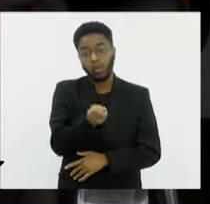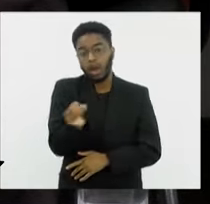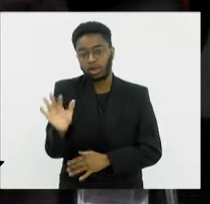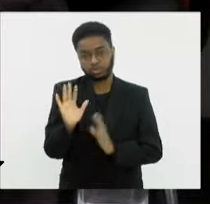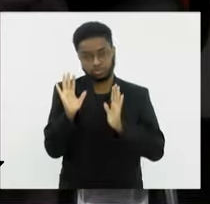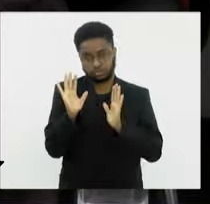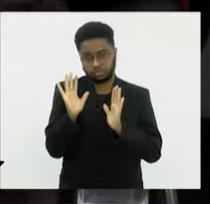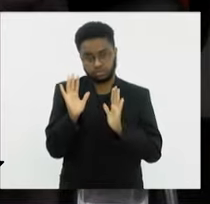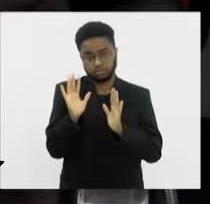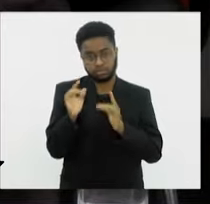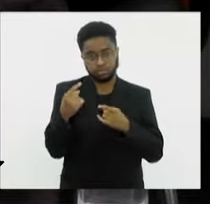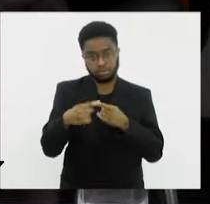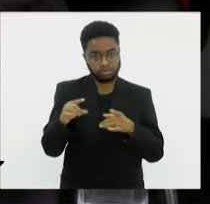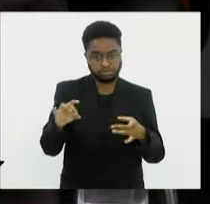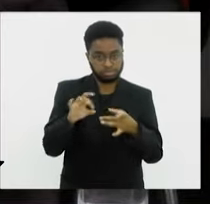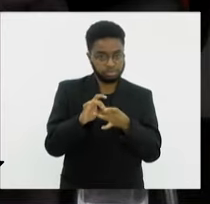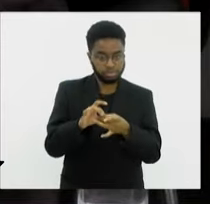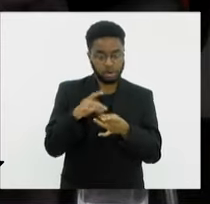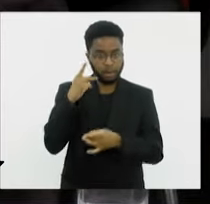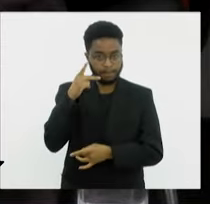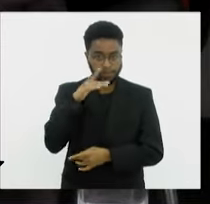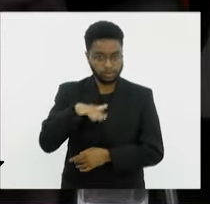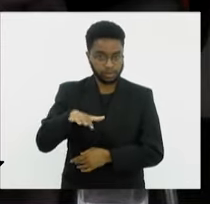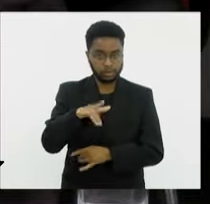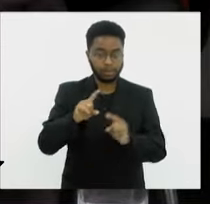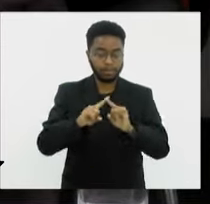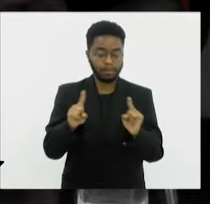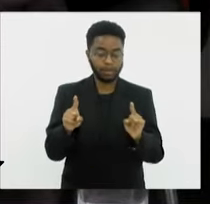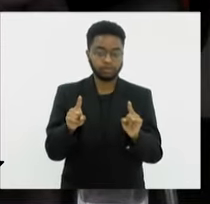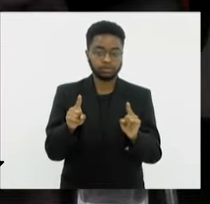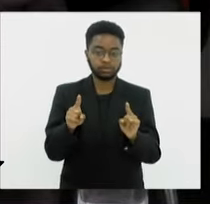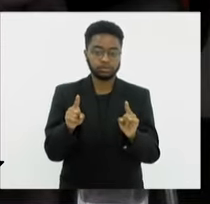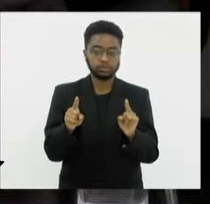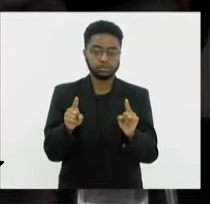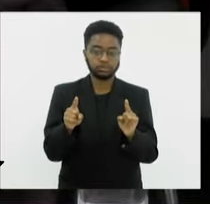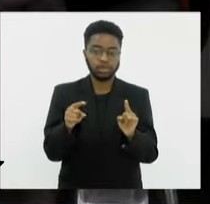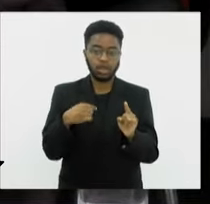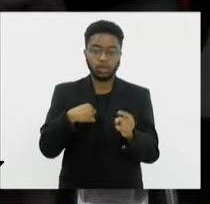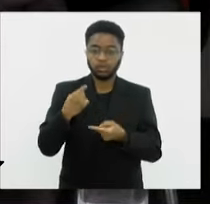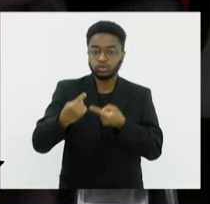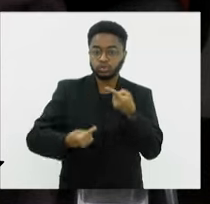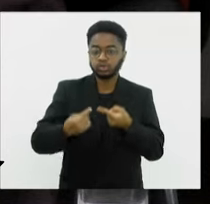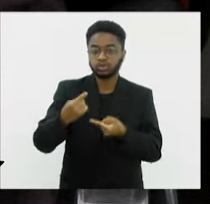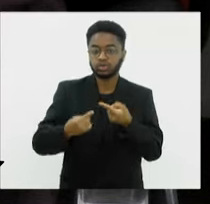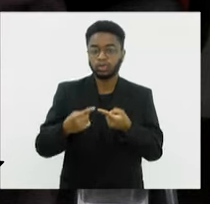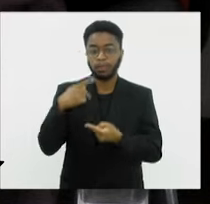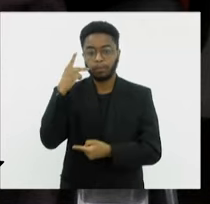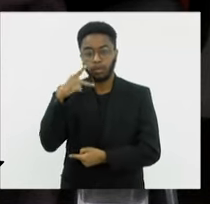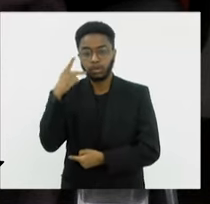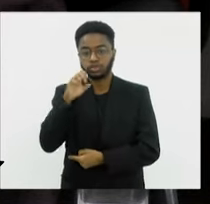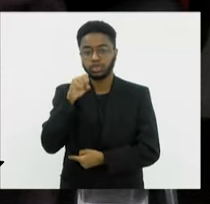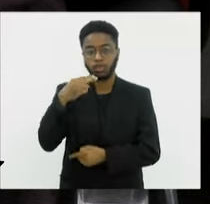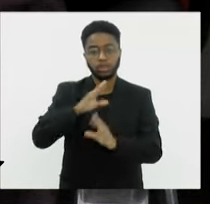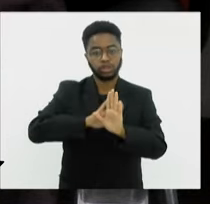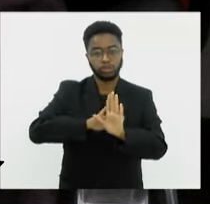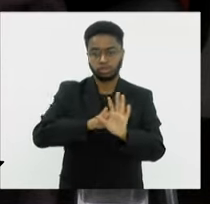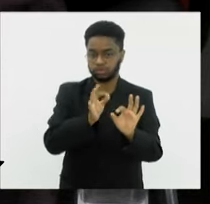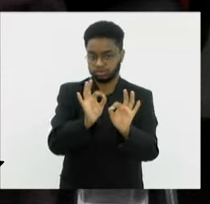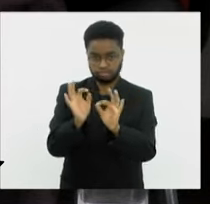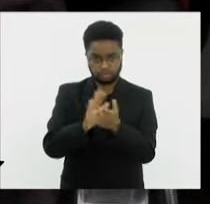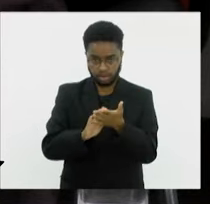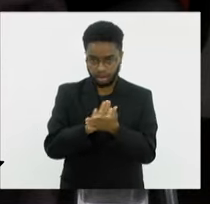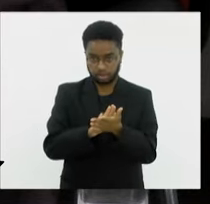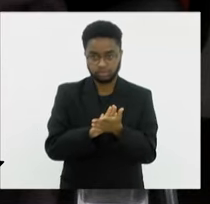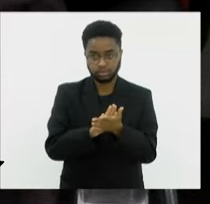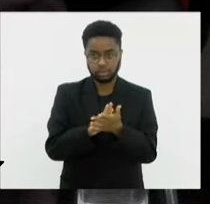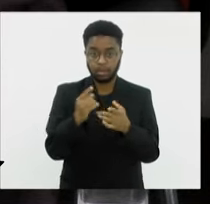parte do jogo político e ideológico. Mas não estou aqui discutindo nem política nem ideologia.